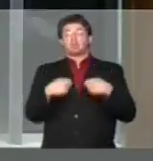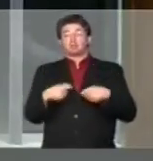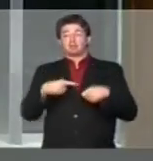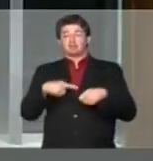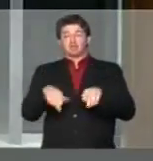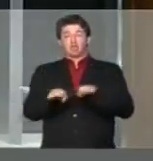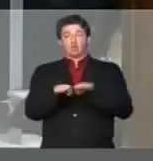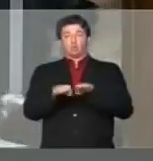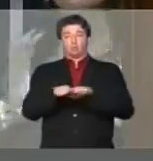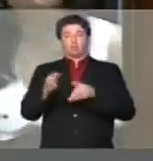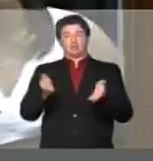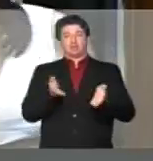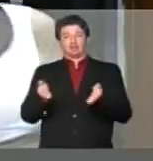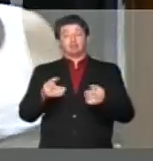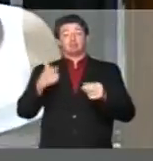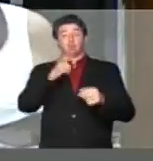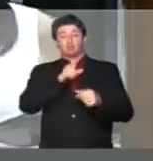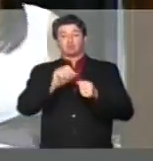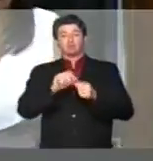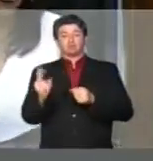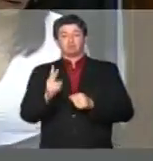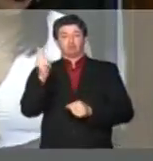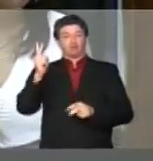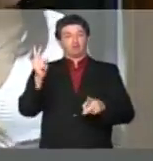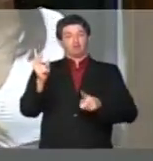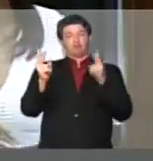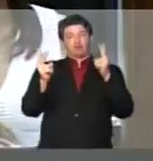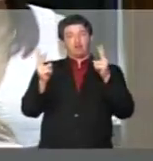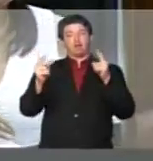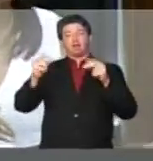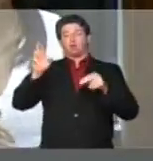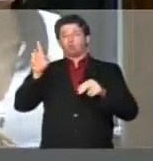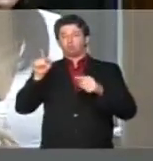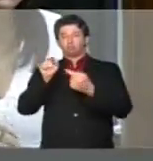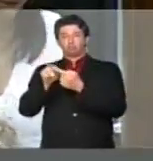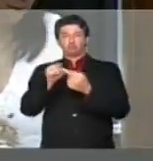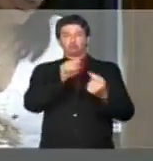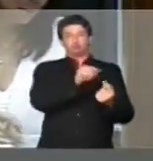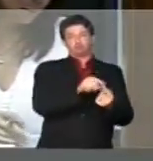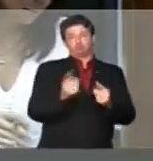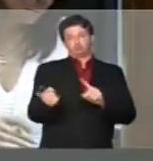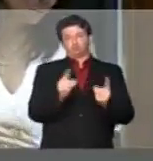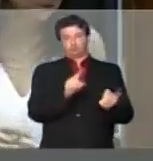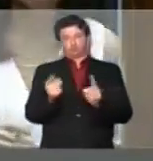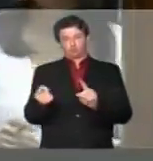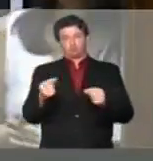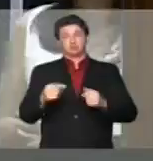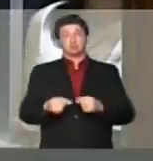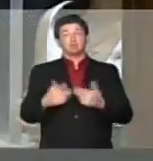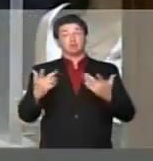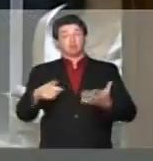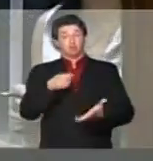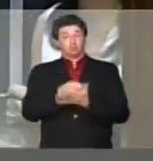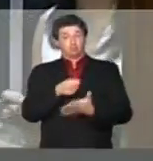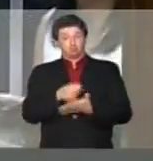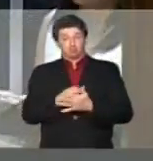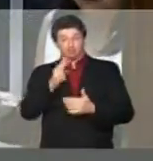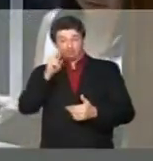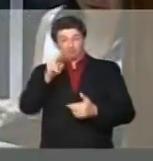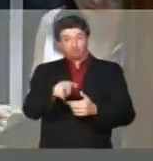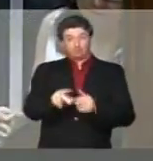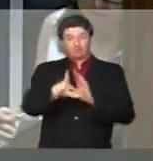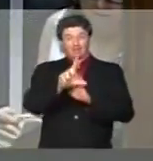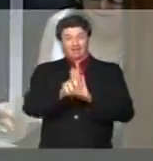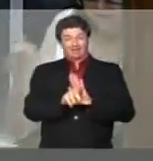mesmas oportunidades de fazer valer em juízo as suas razões. Frisa-se que a observância da